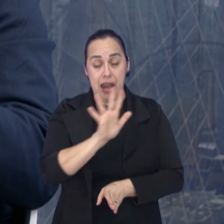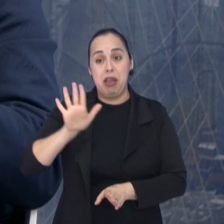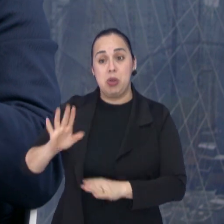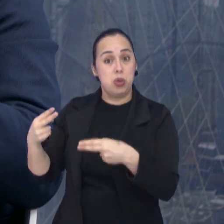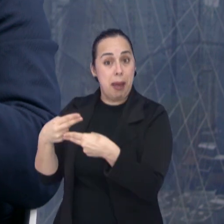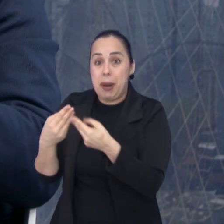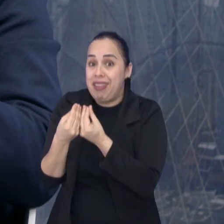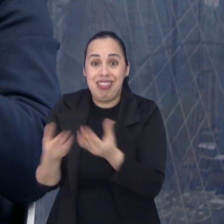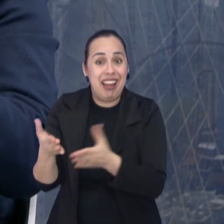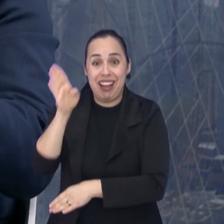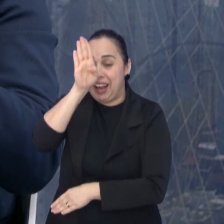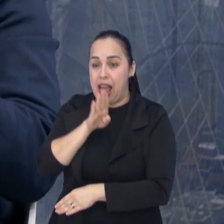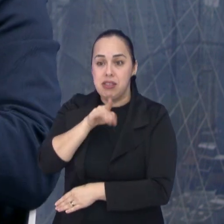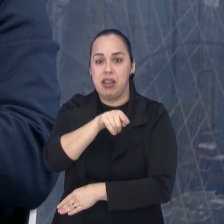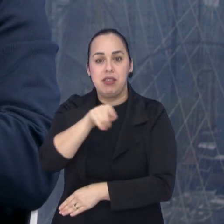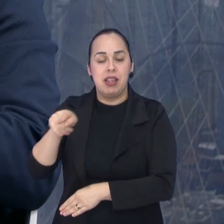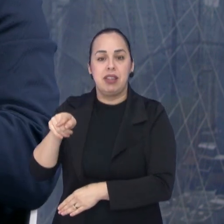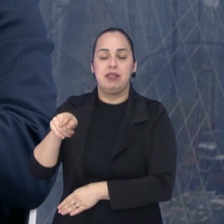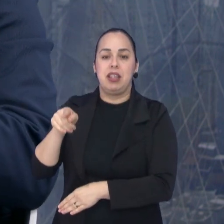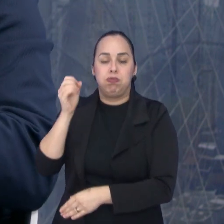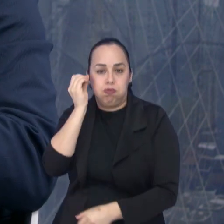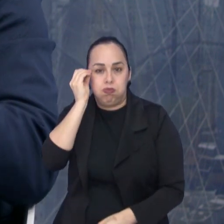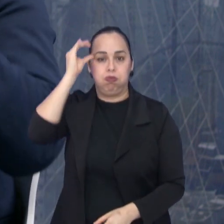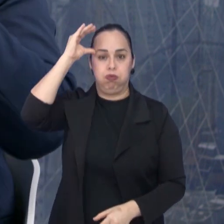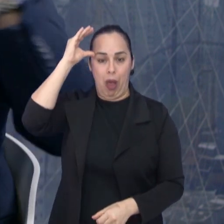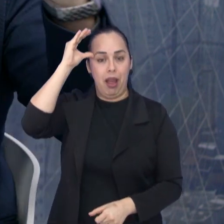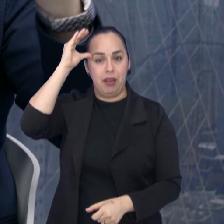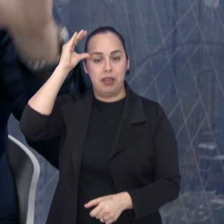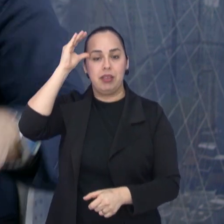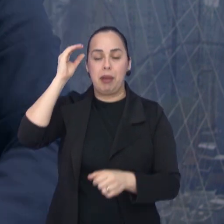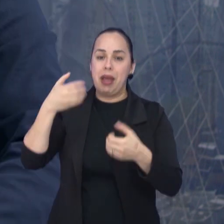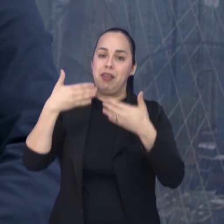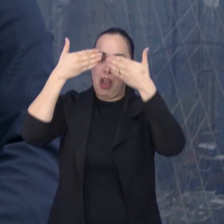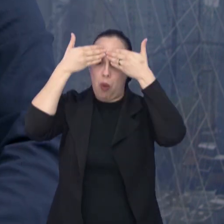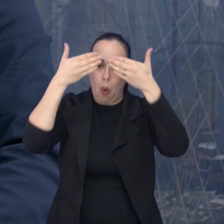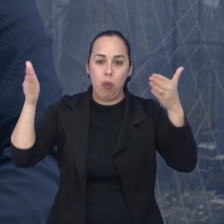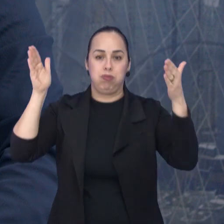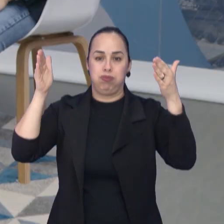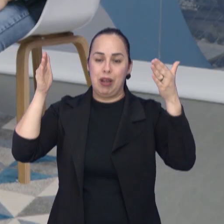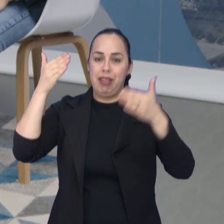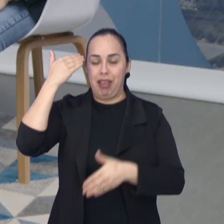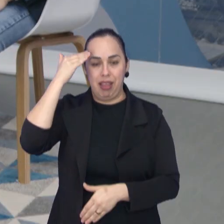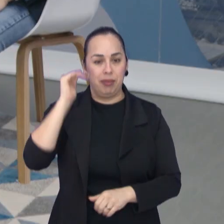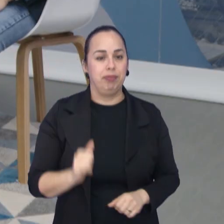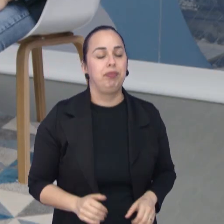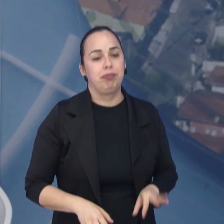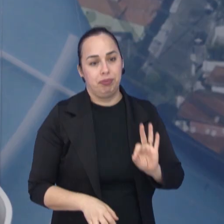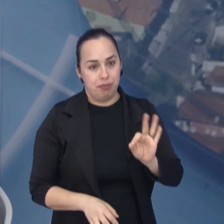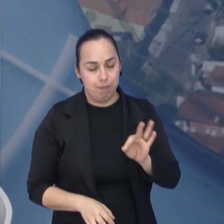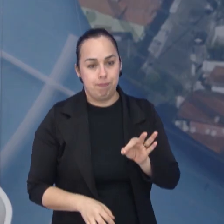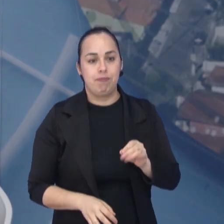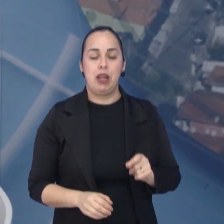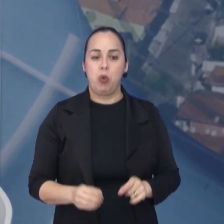gratuita, você adquire, ninguém pode te tirar e sempre vai expandir a sua capacidade de enxergar o seu negócio. Sem dúvida,